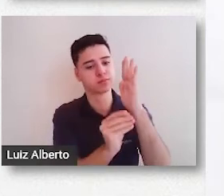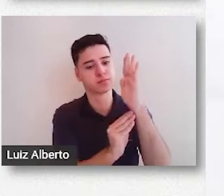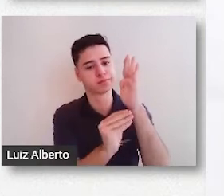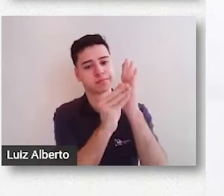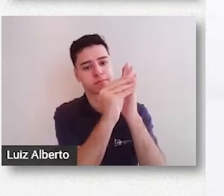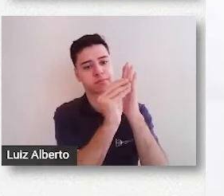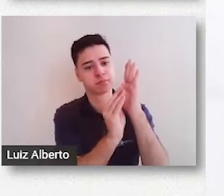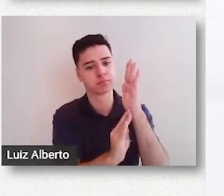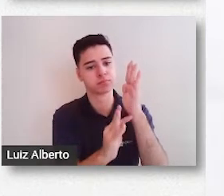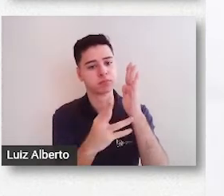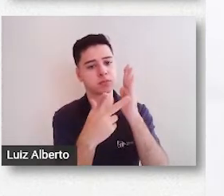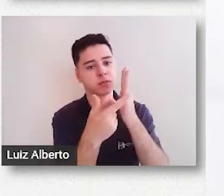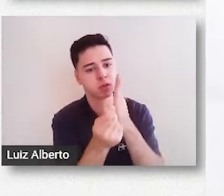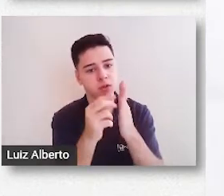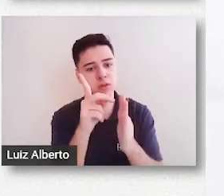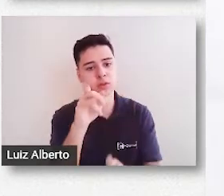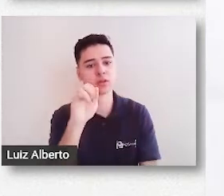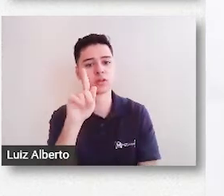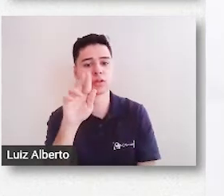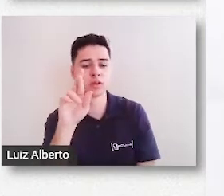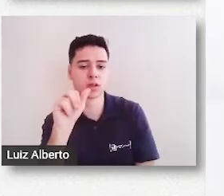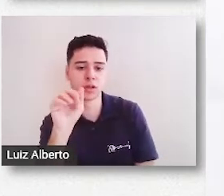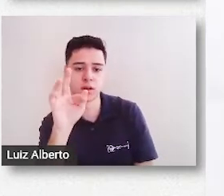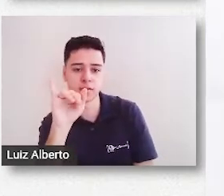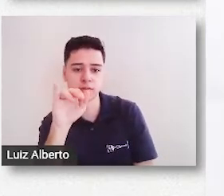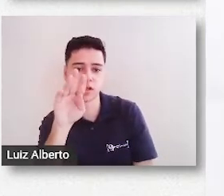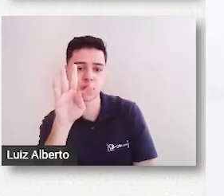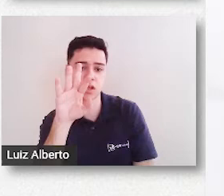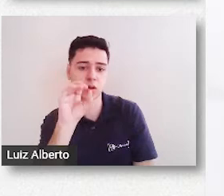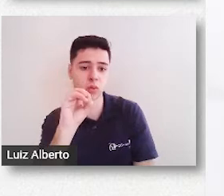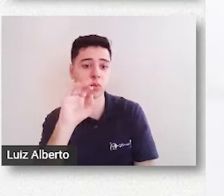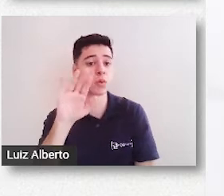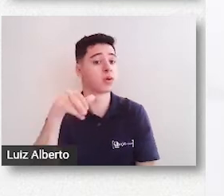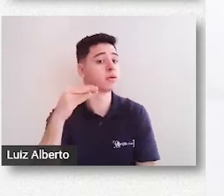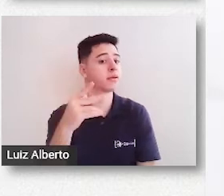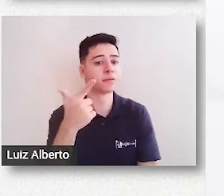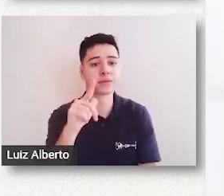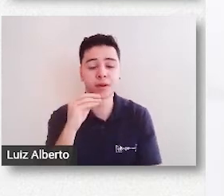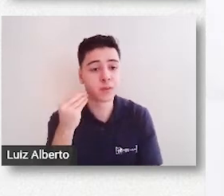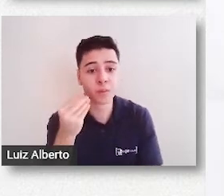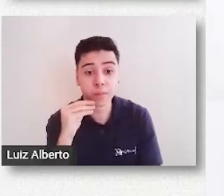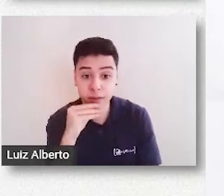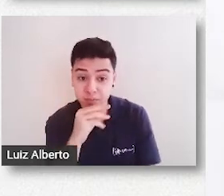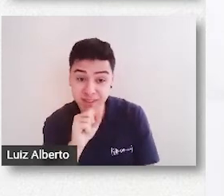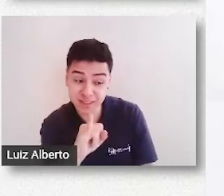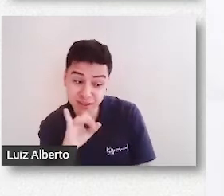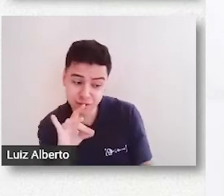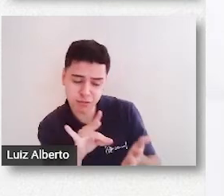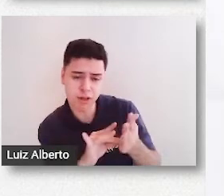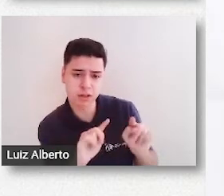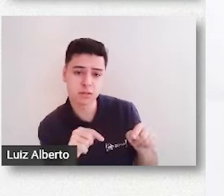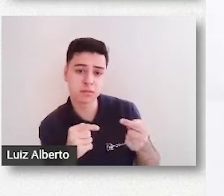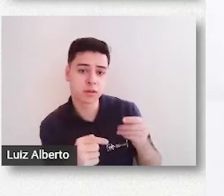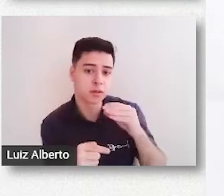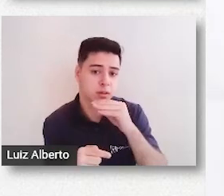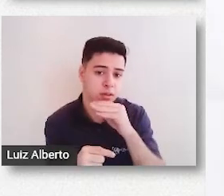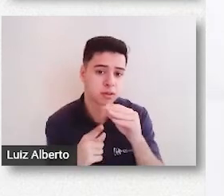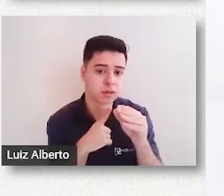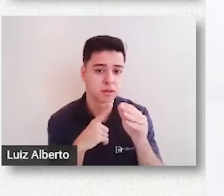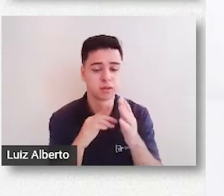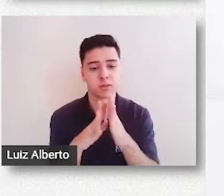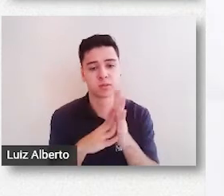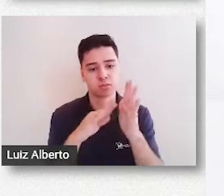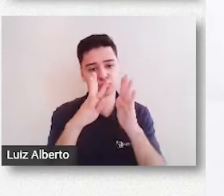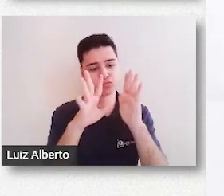técnica que a gente chama de esgrafito. Não dá para ver exatamente se é esgrafito, mas a gente vê que tem uma